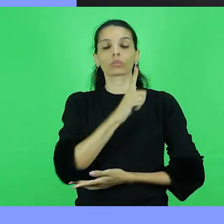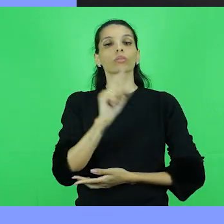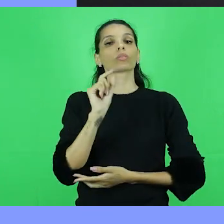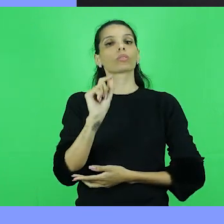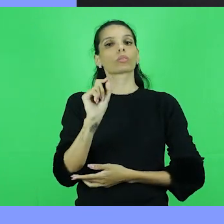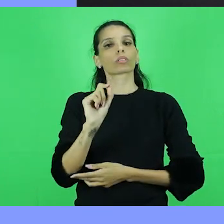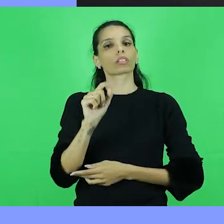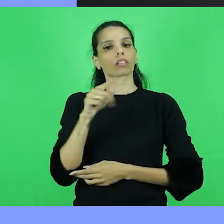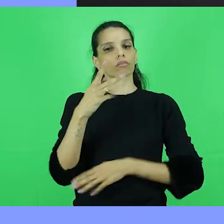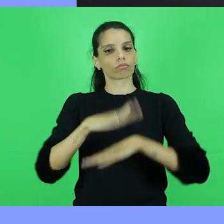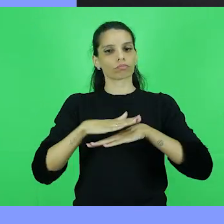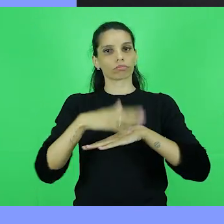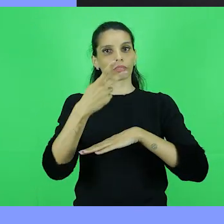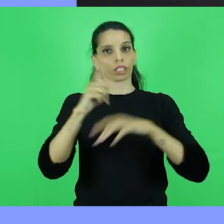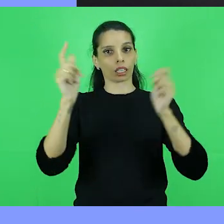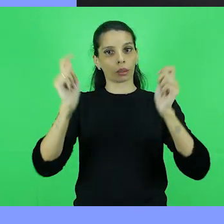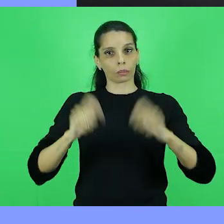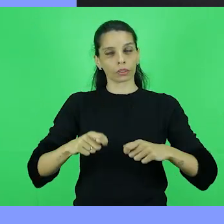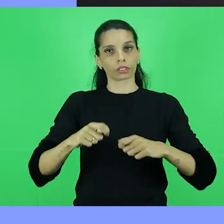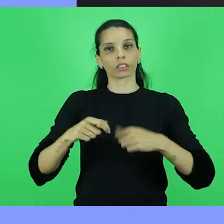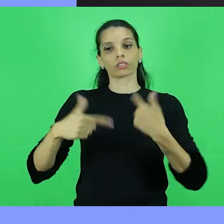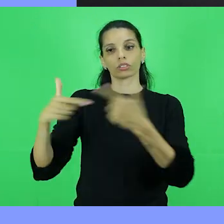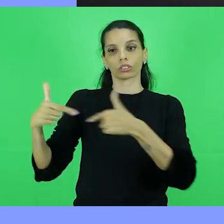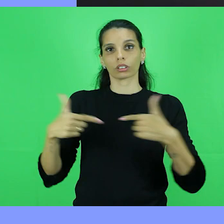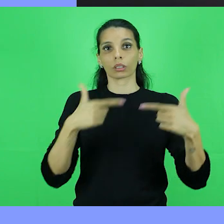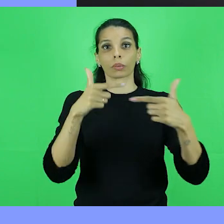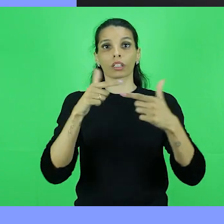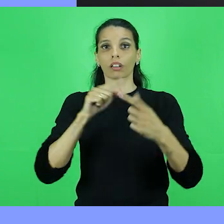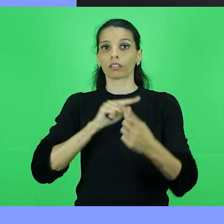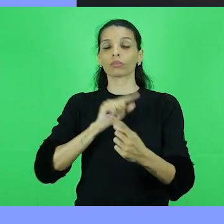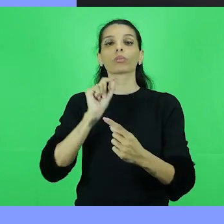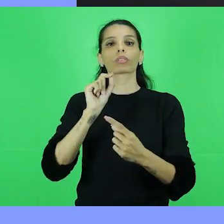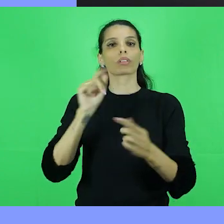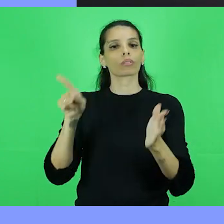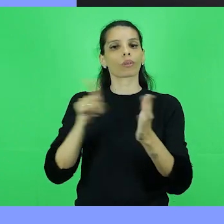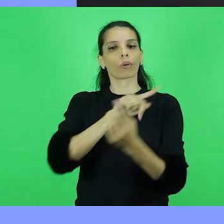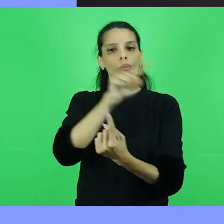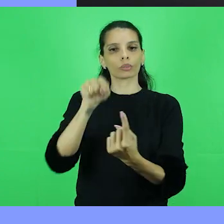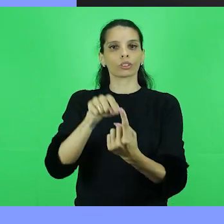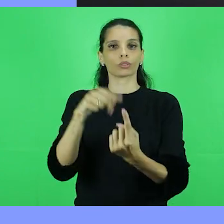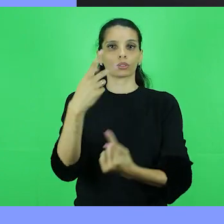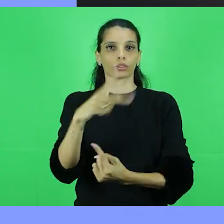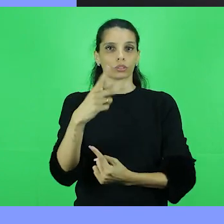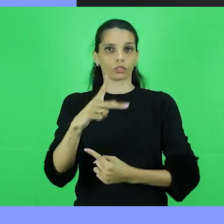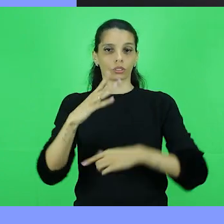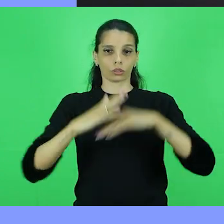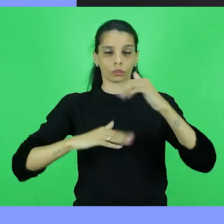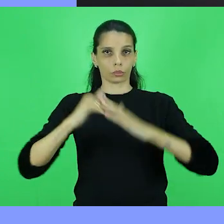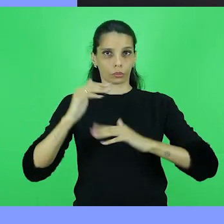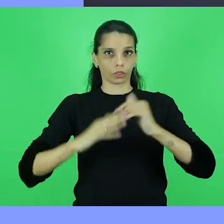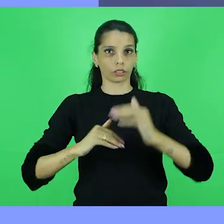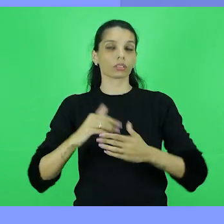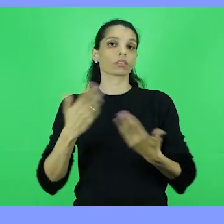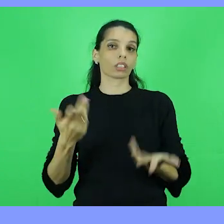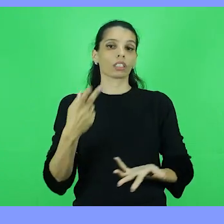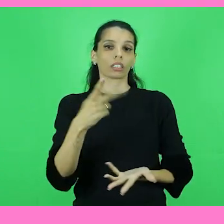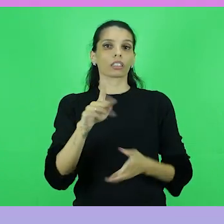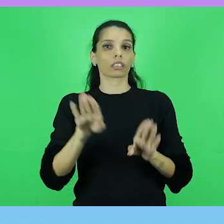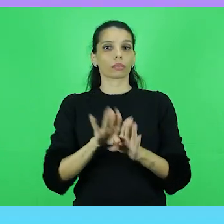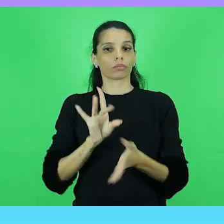a capacidade de atuar na sua realidade de forma construtiva e afirmativa